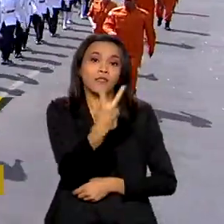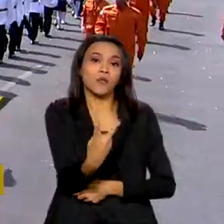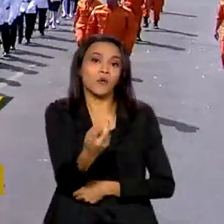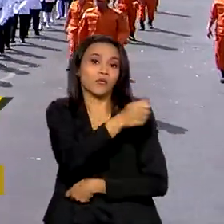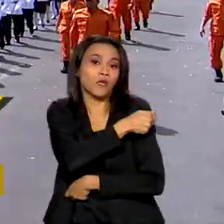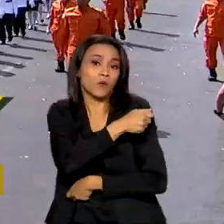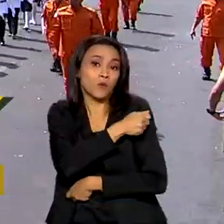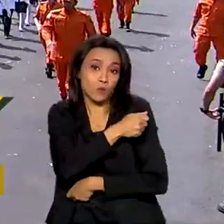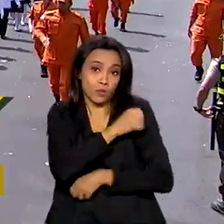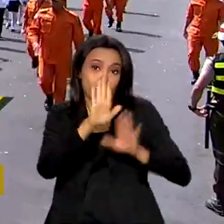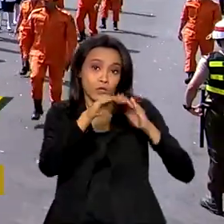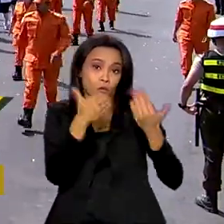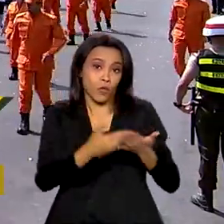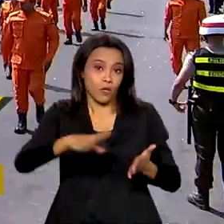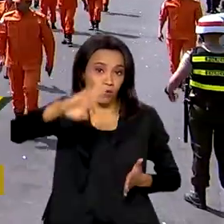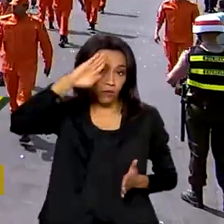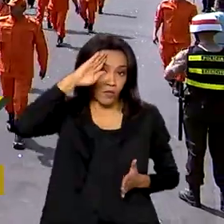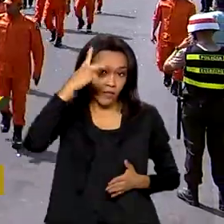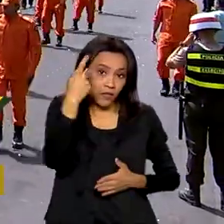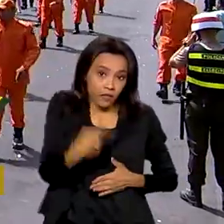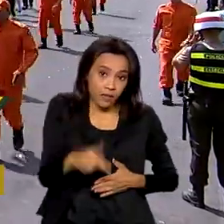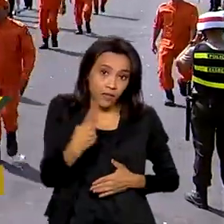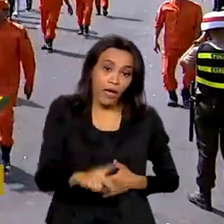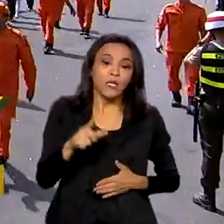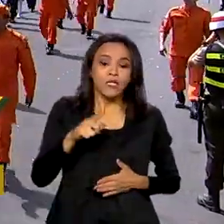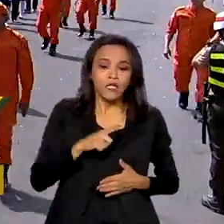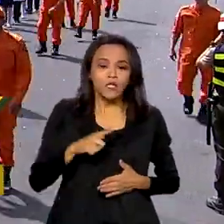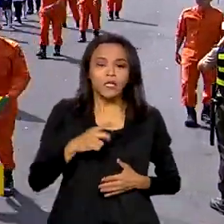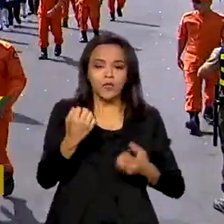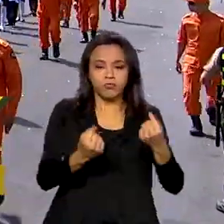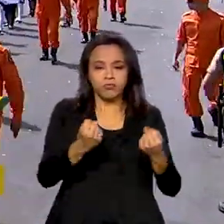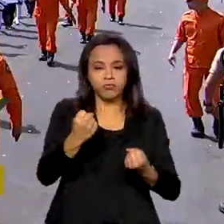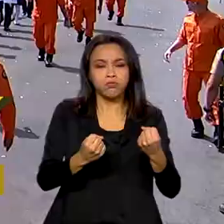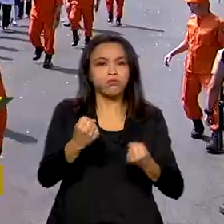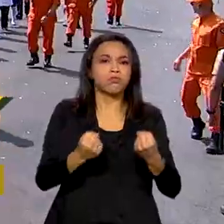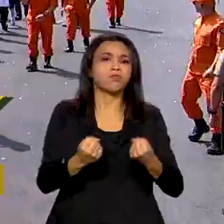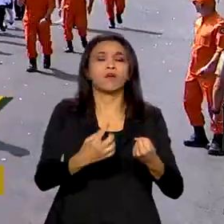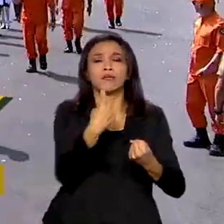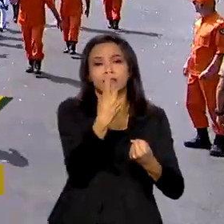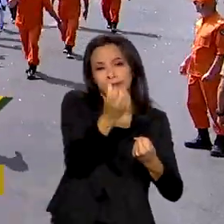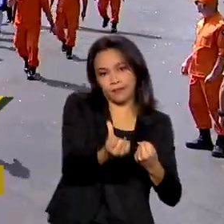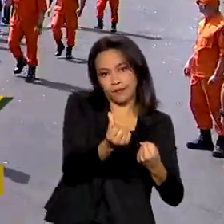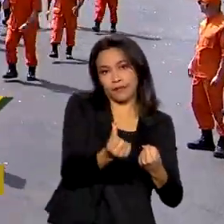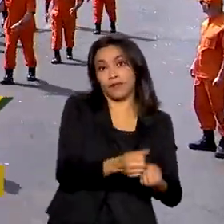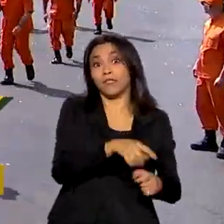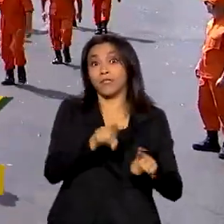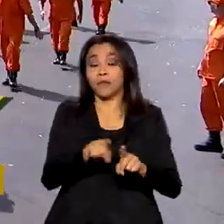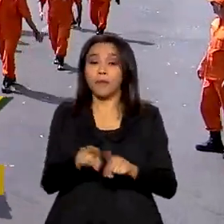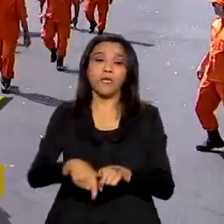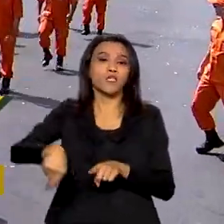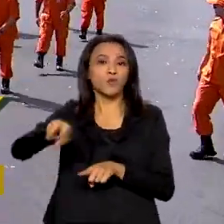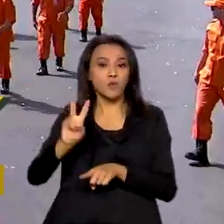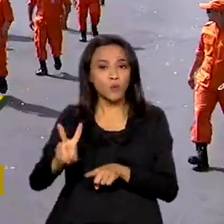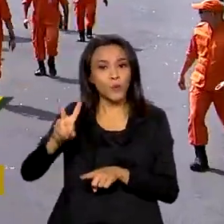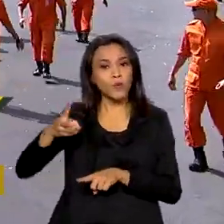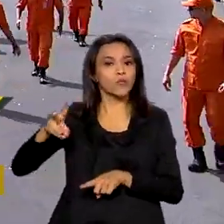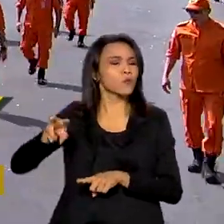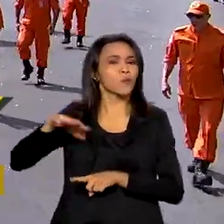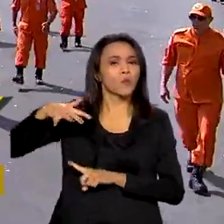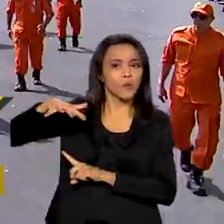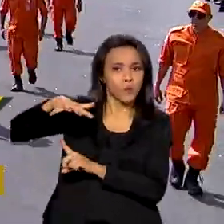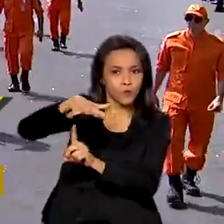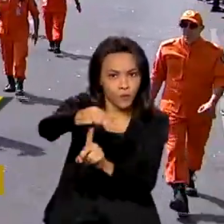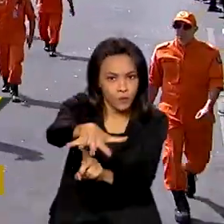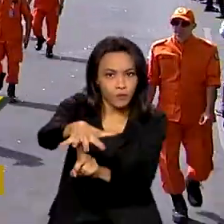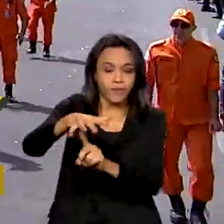Pedro II e com tropa motomecanizada composta de 16 viaturas, além de duas aeronaves. O Colégio Militar Dom